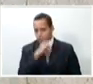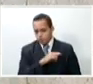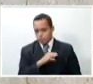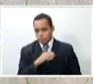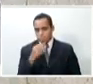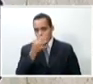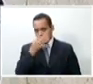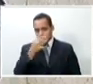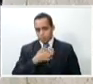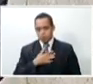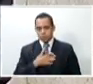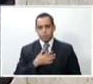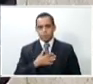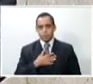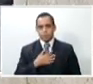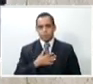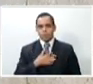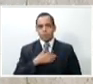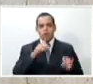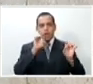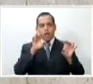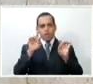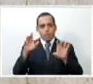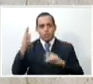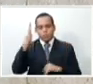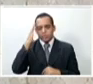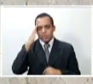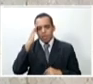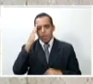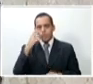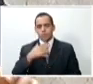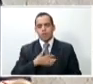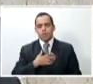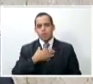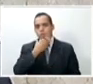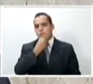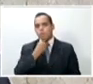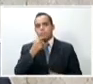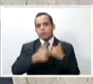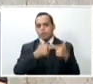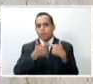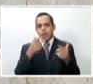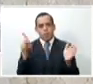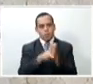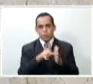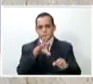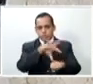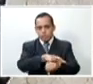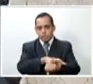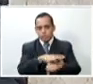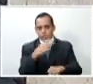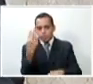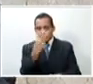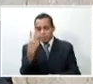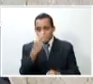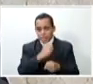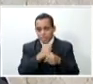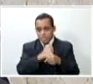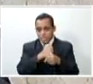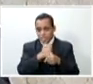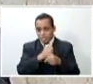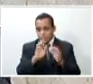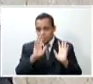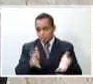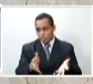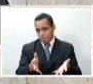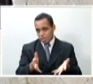meus amigos. Todos os senhores e senhoras sabem que eu sou um homem que trabalha com segurança, 33 anos de serviços prestados à população